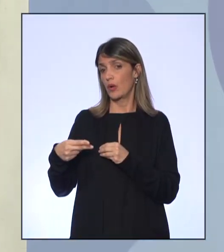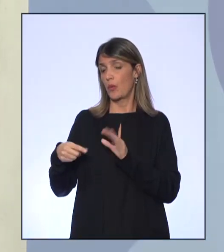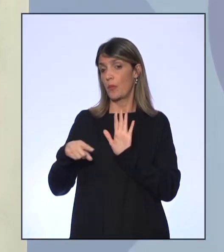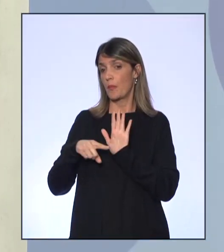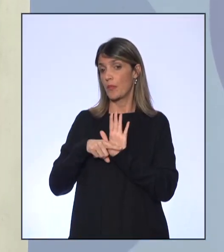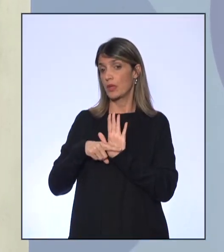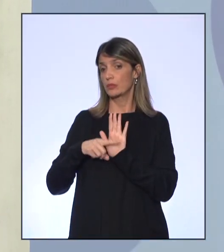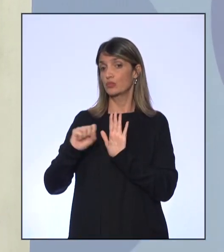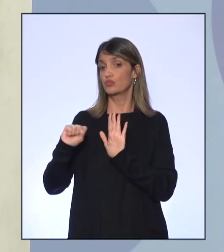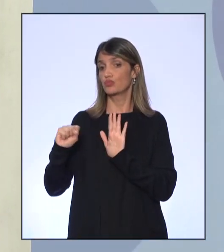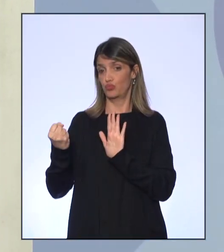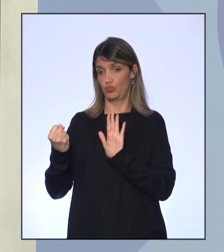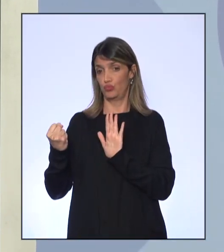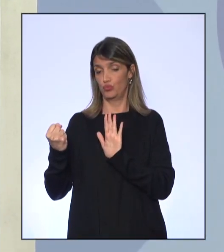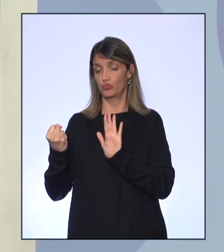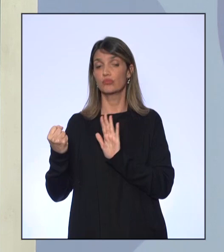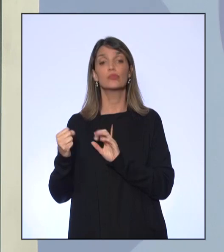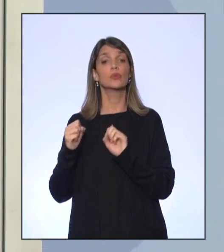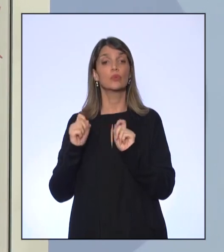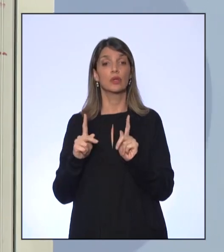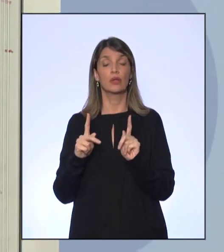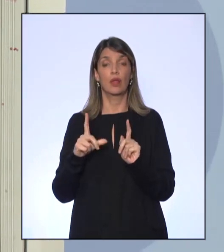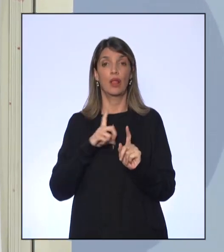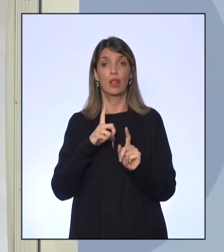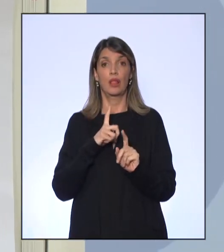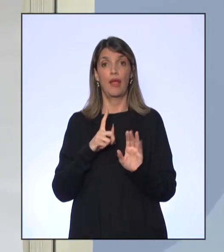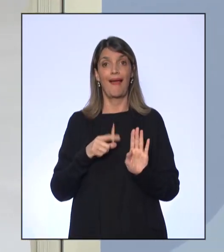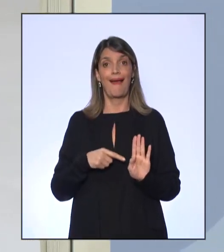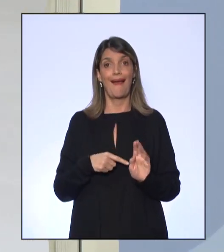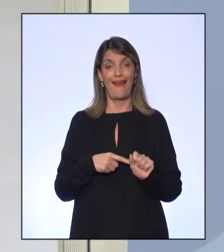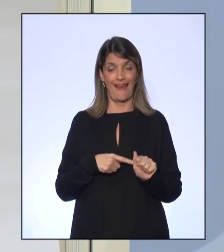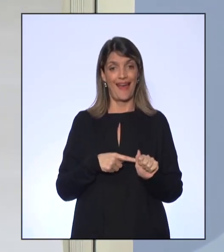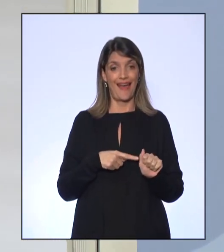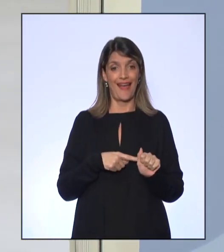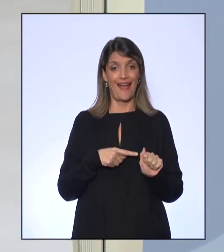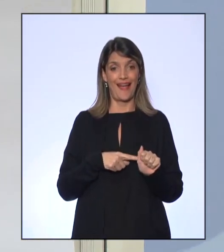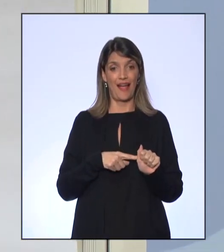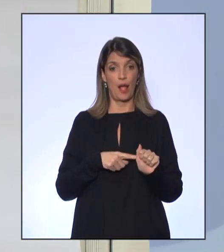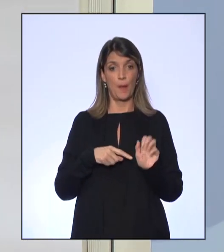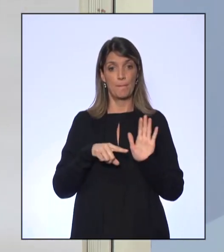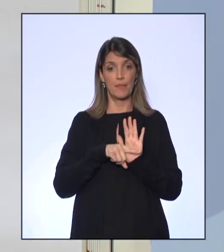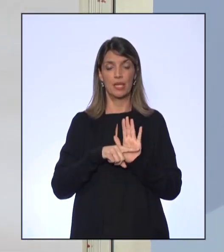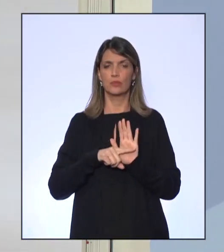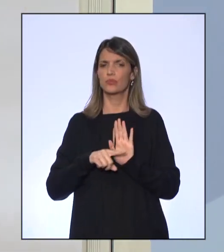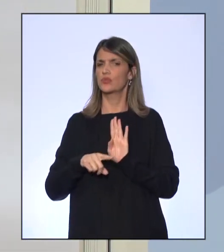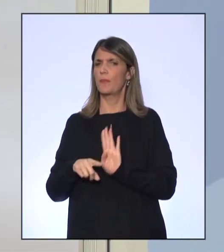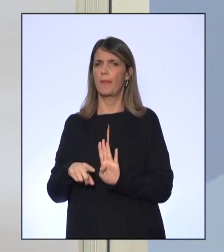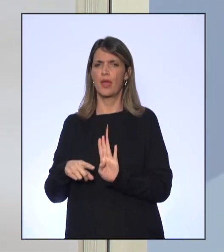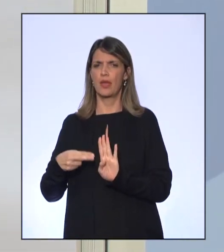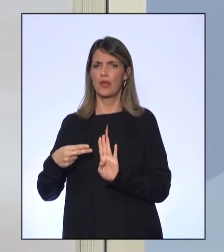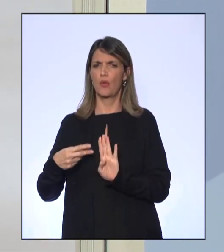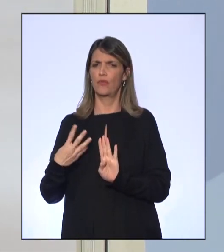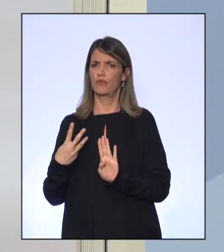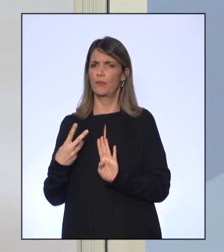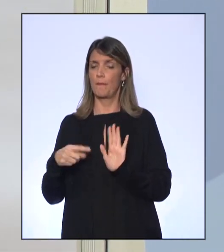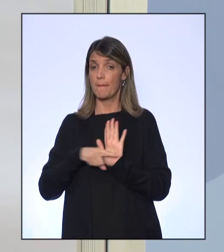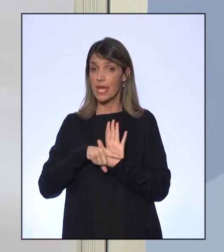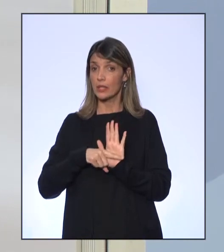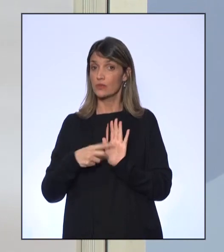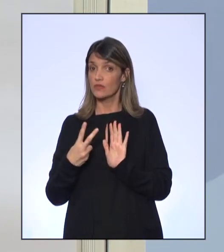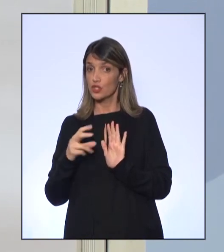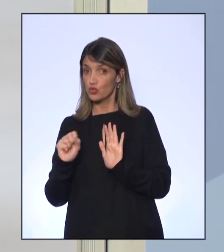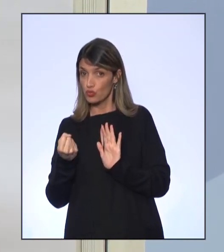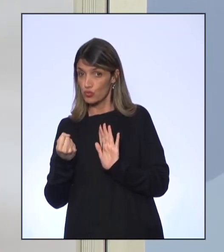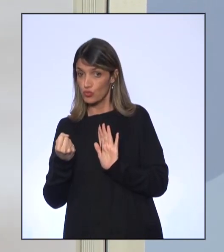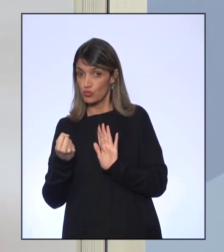8. Beleza. Então, eu tenho A menos B, fica menos 28,